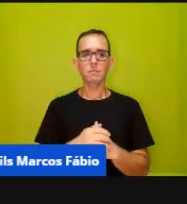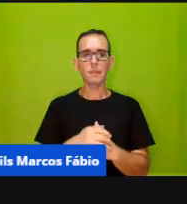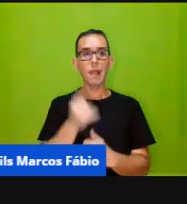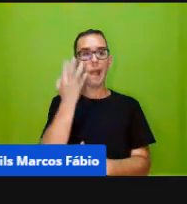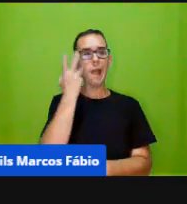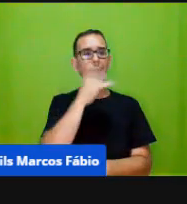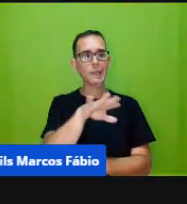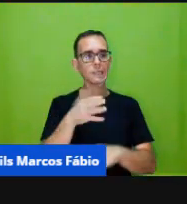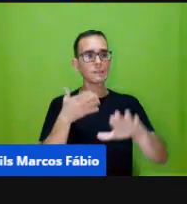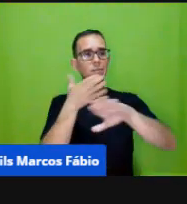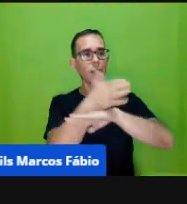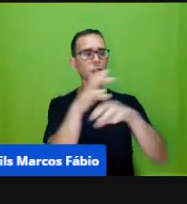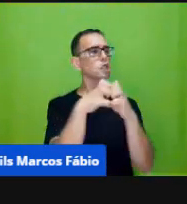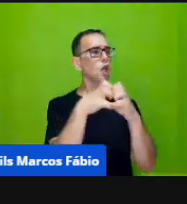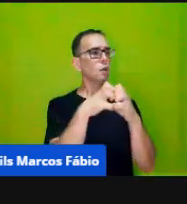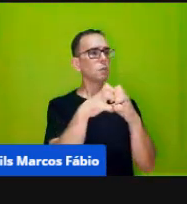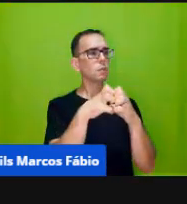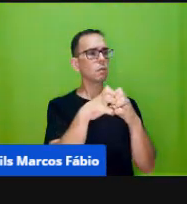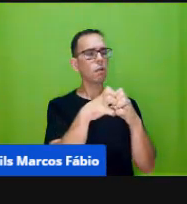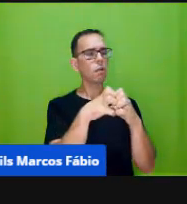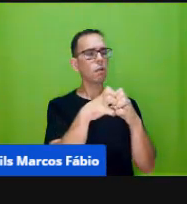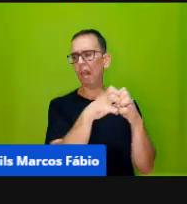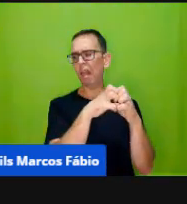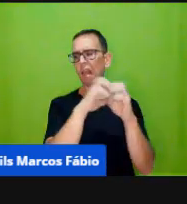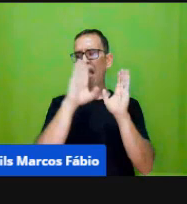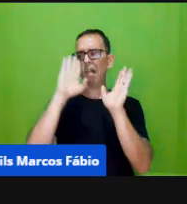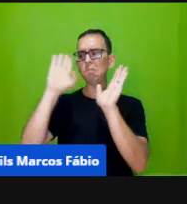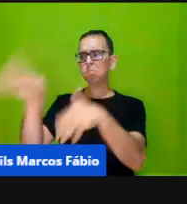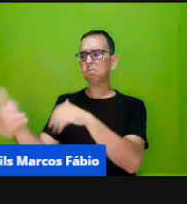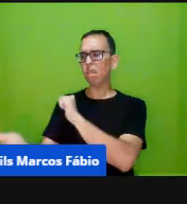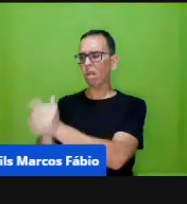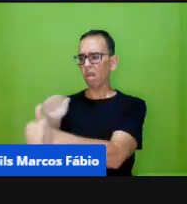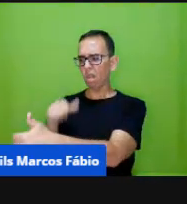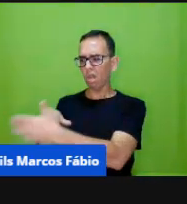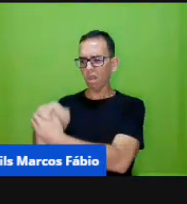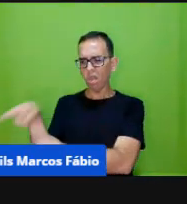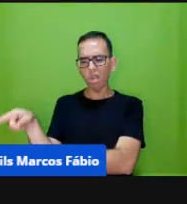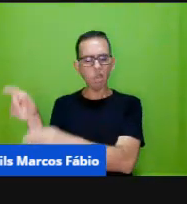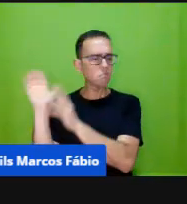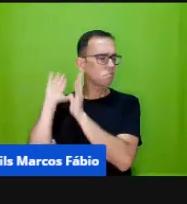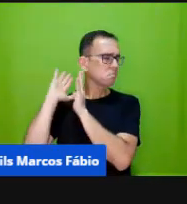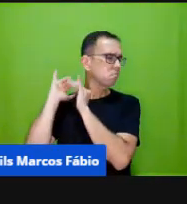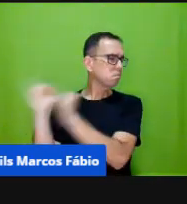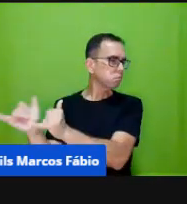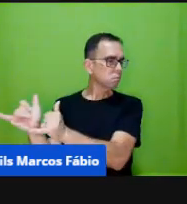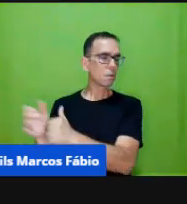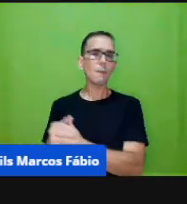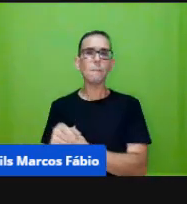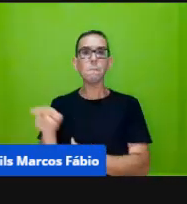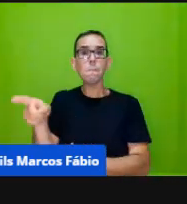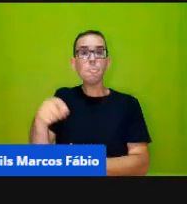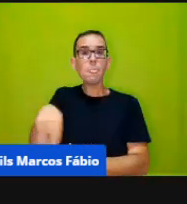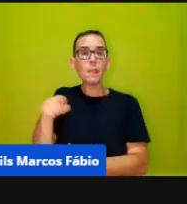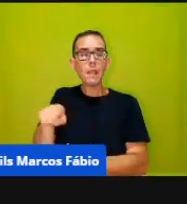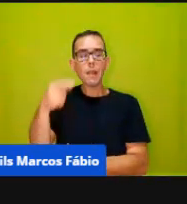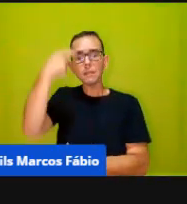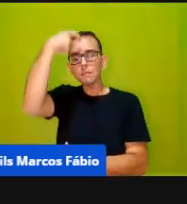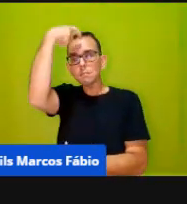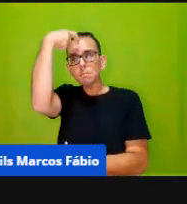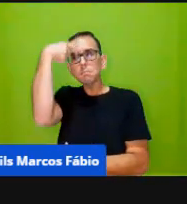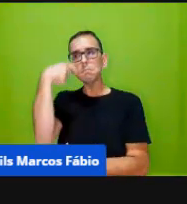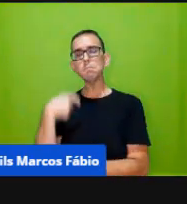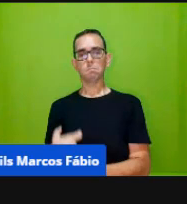shopping do que jogar bola, né? E essa cidadania, e eu digo isso,